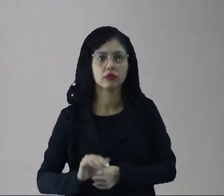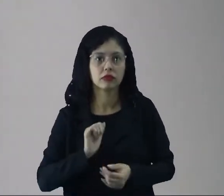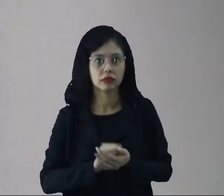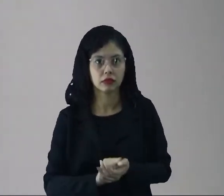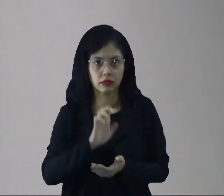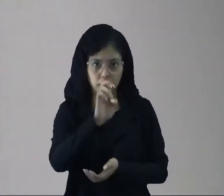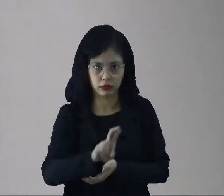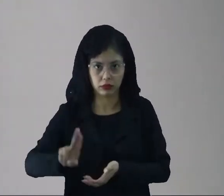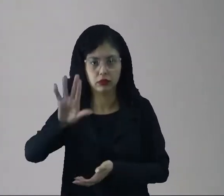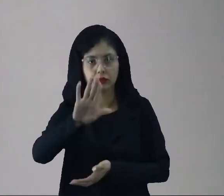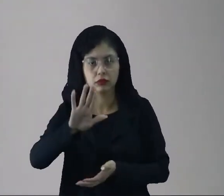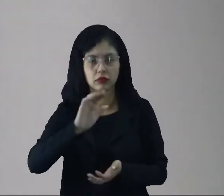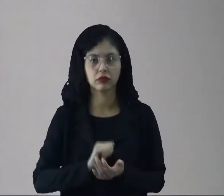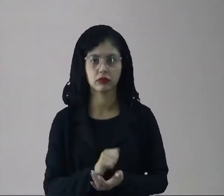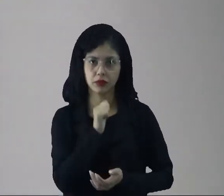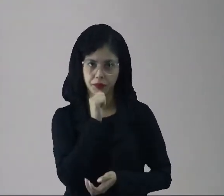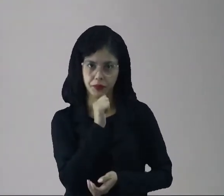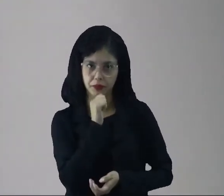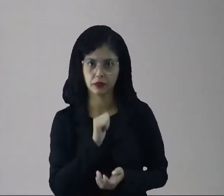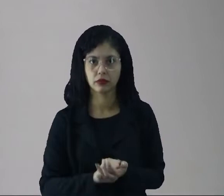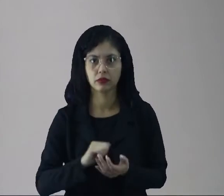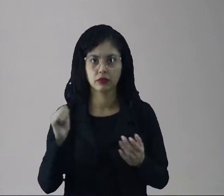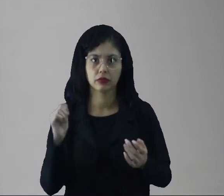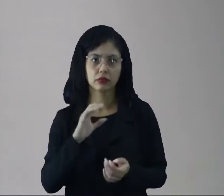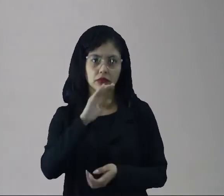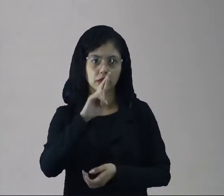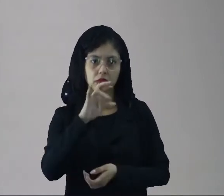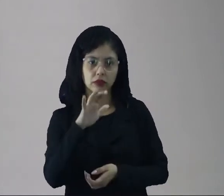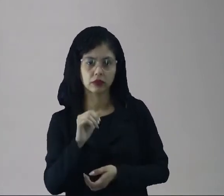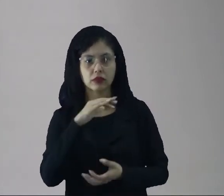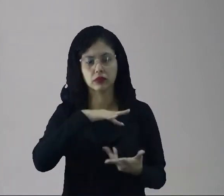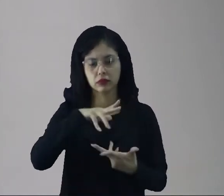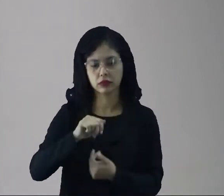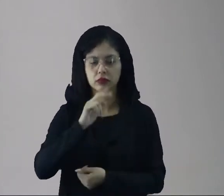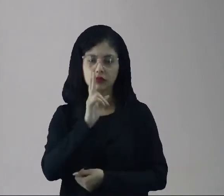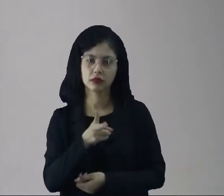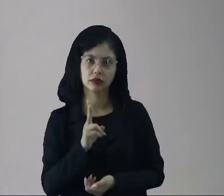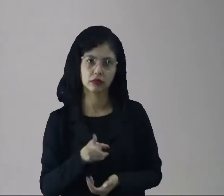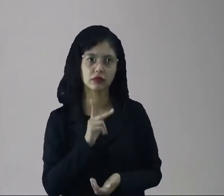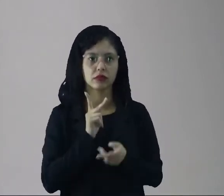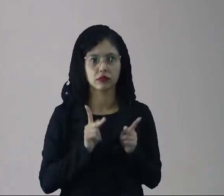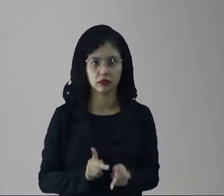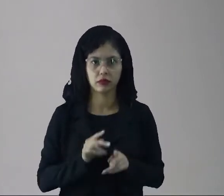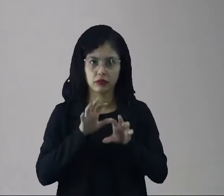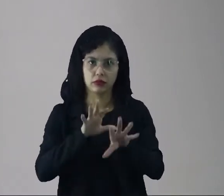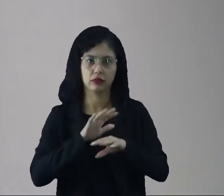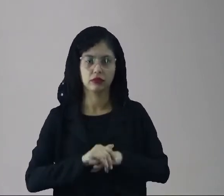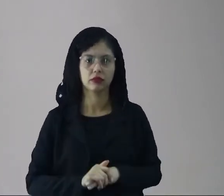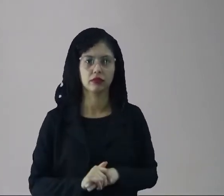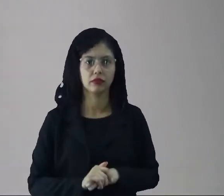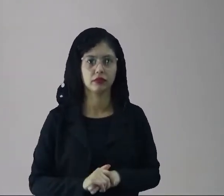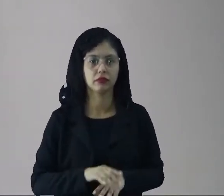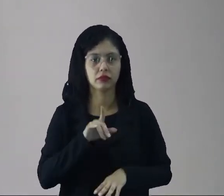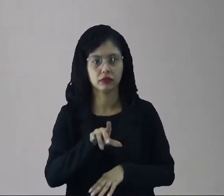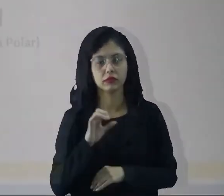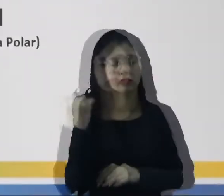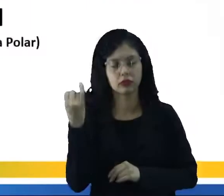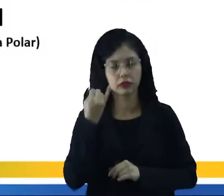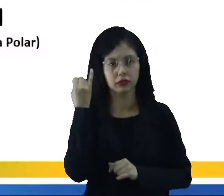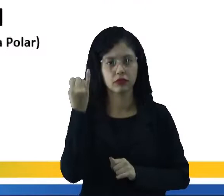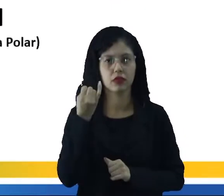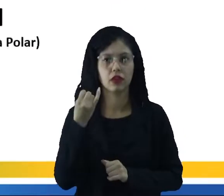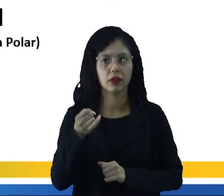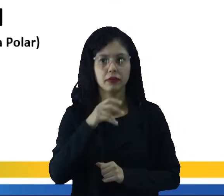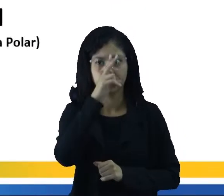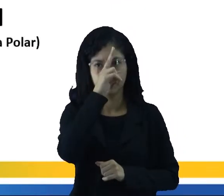contexto eurocêntrico, que a Europa é o centro do mundo, como sempre se posicionou assim. Então isso é importante a